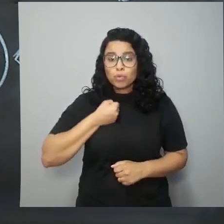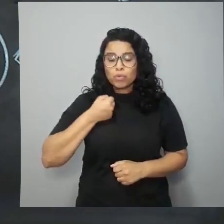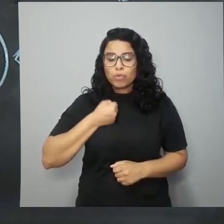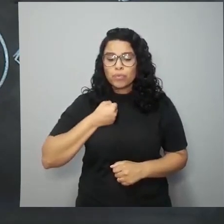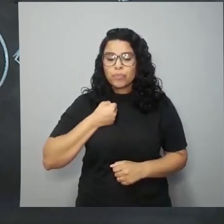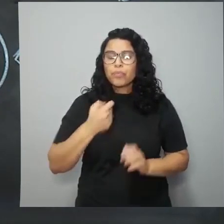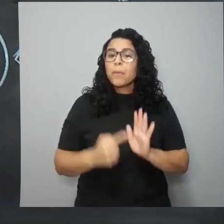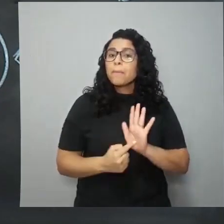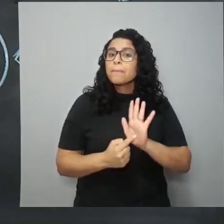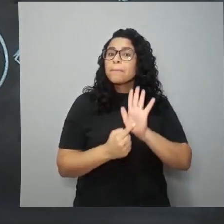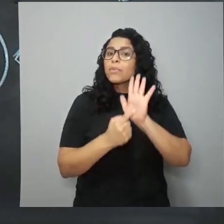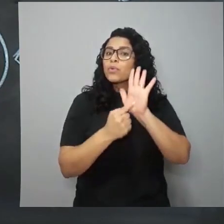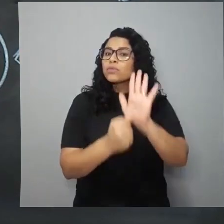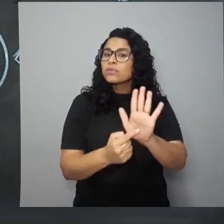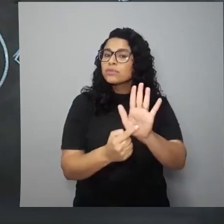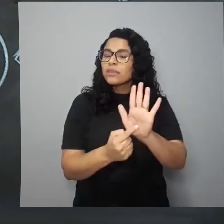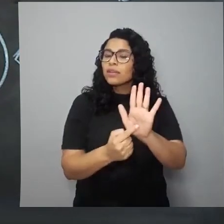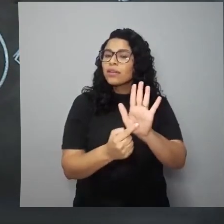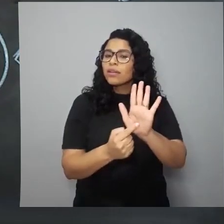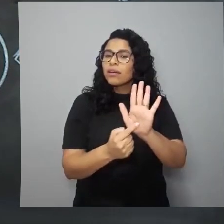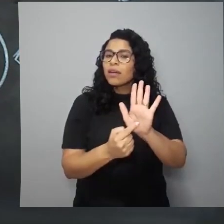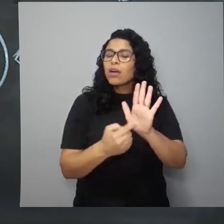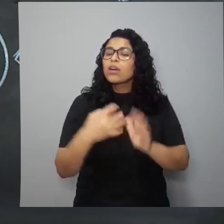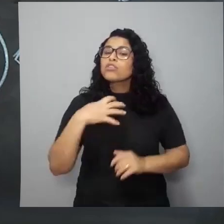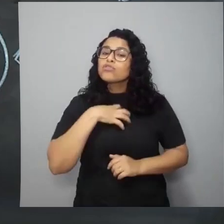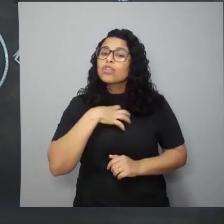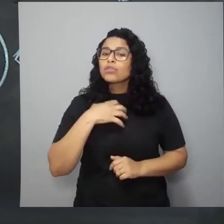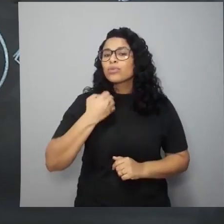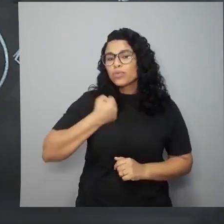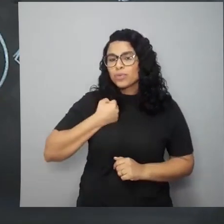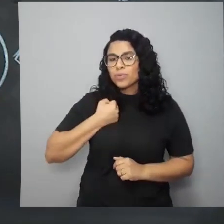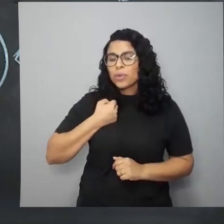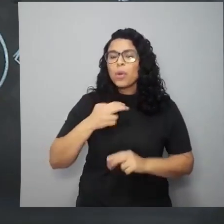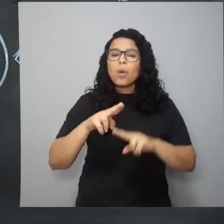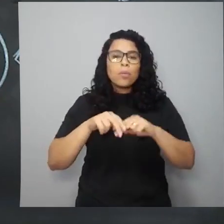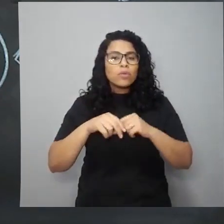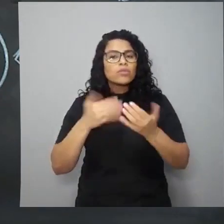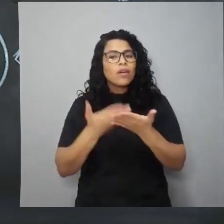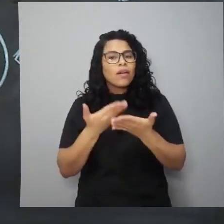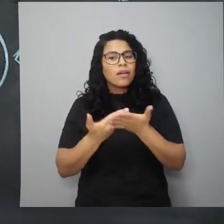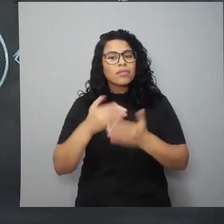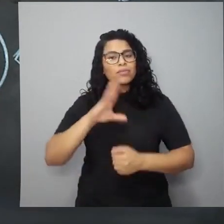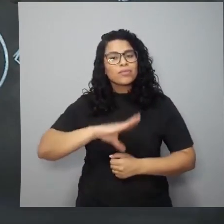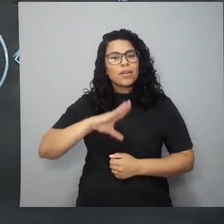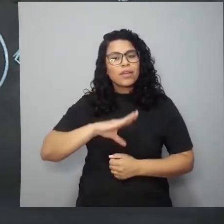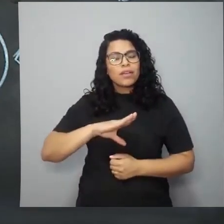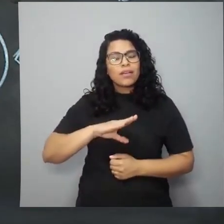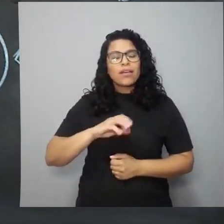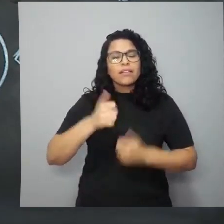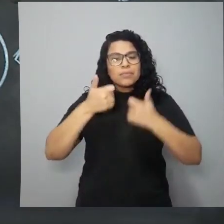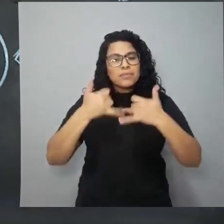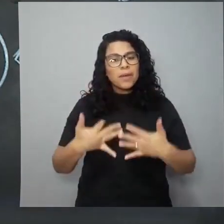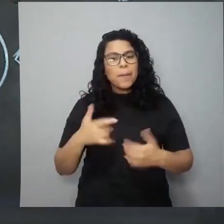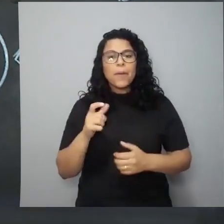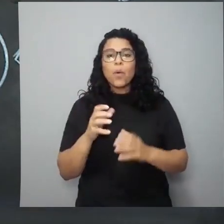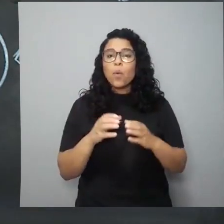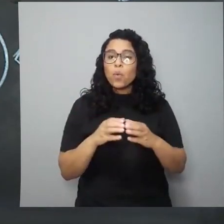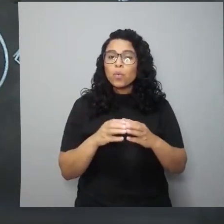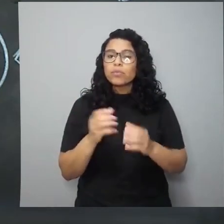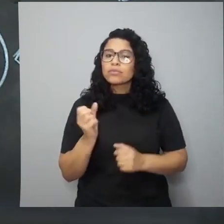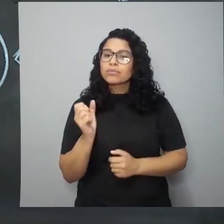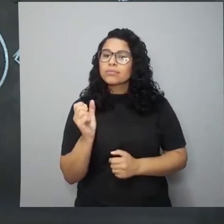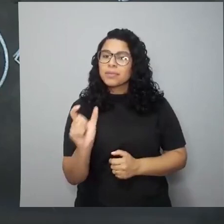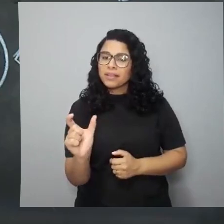cuja função é representar graficamente os números. Por isso que essa aula é de língua portuguesa, porque a gente está falando de palavras, de um grupo